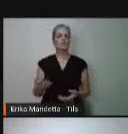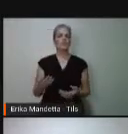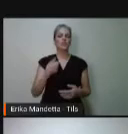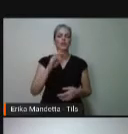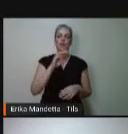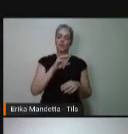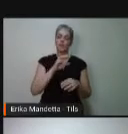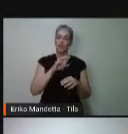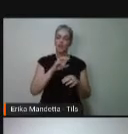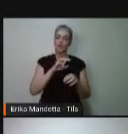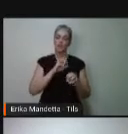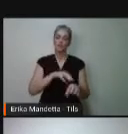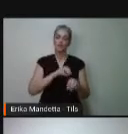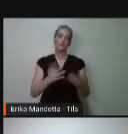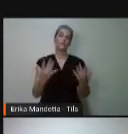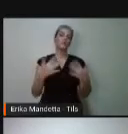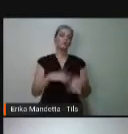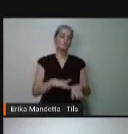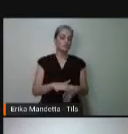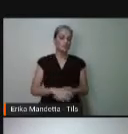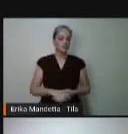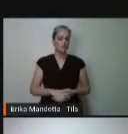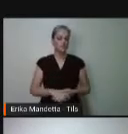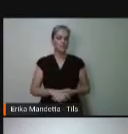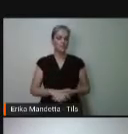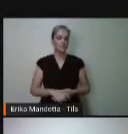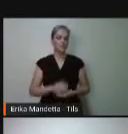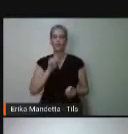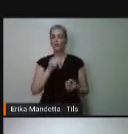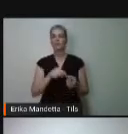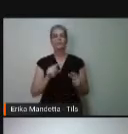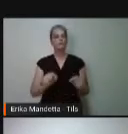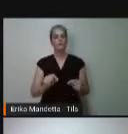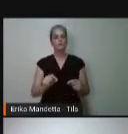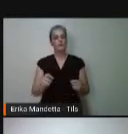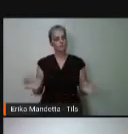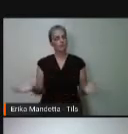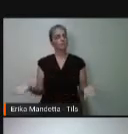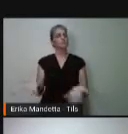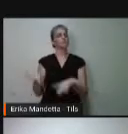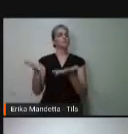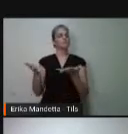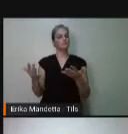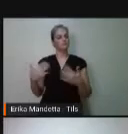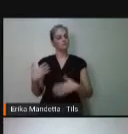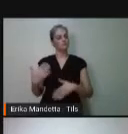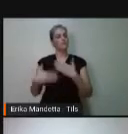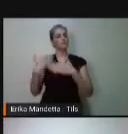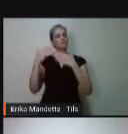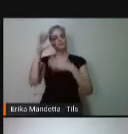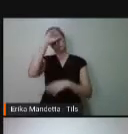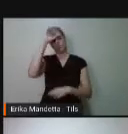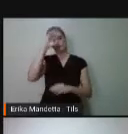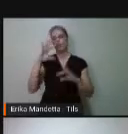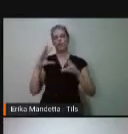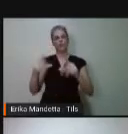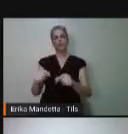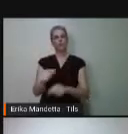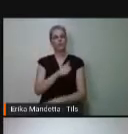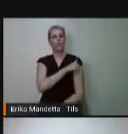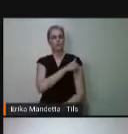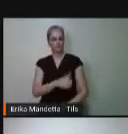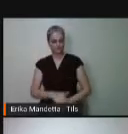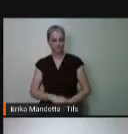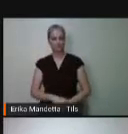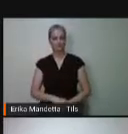inclusiva, que tem como objetivo de promover o processo de aprendizagem e desenvolvimento de todos os alunos, né? Então, geralmente,